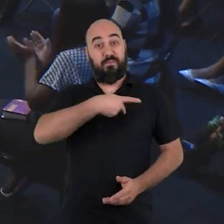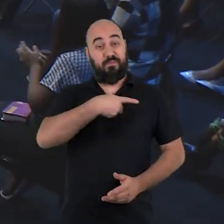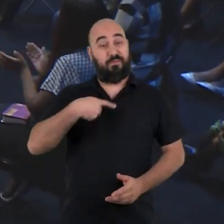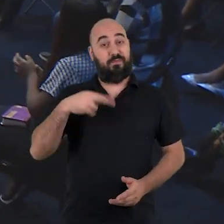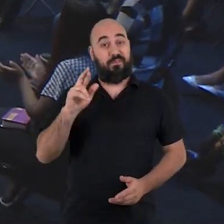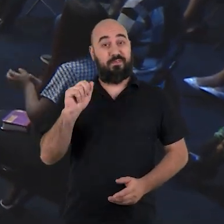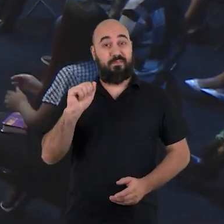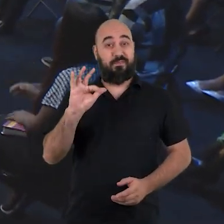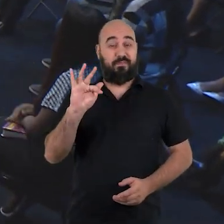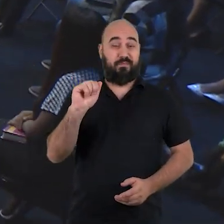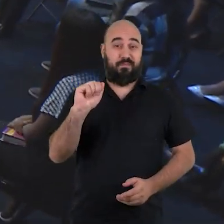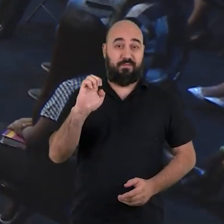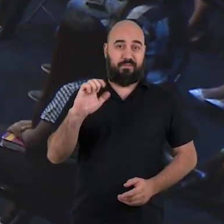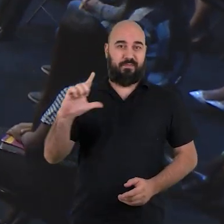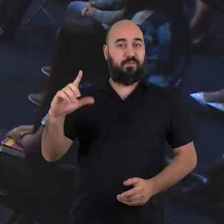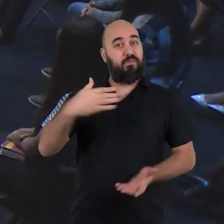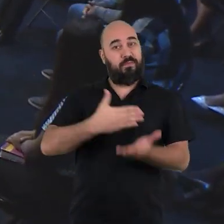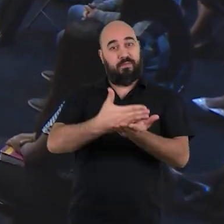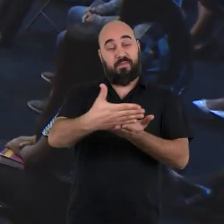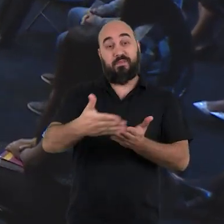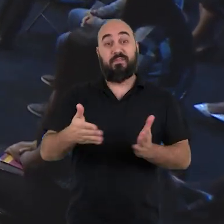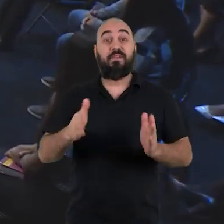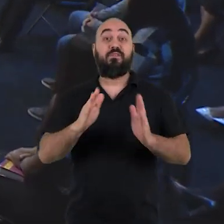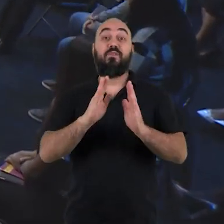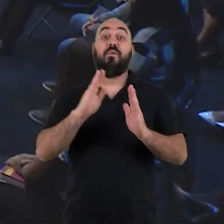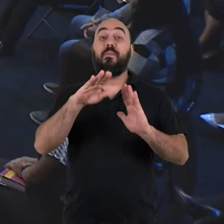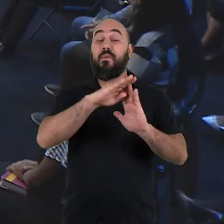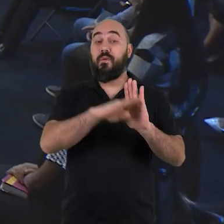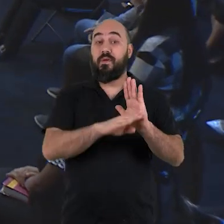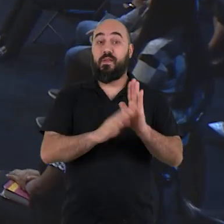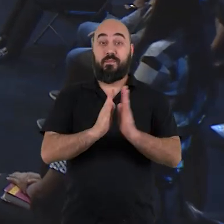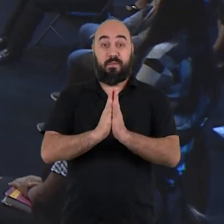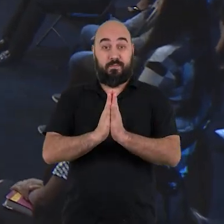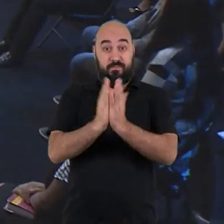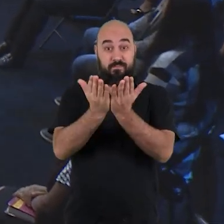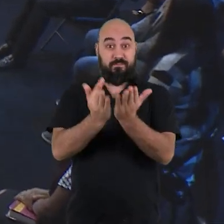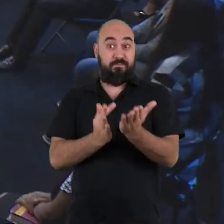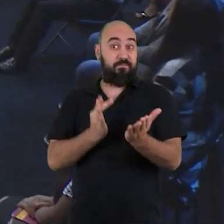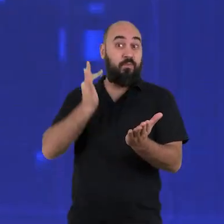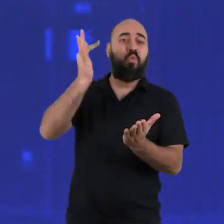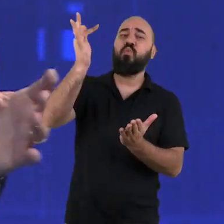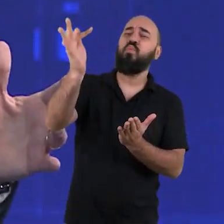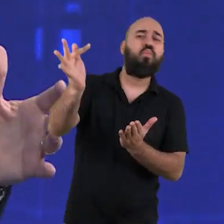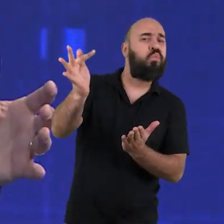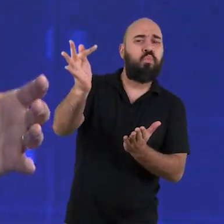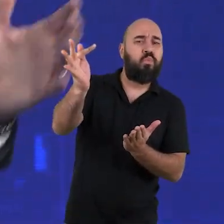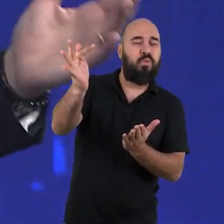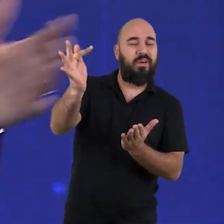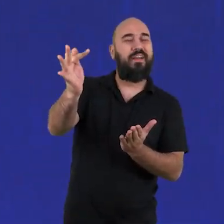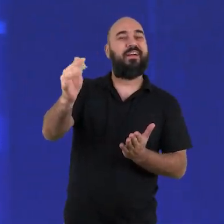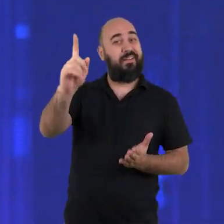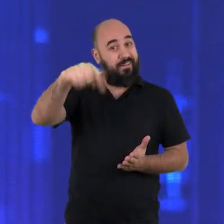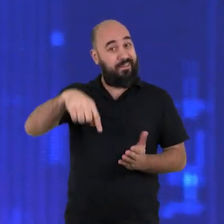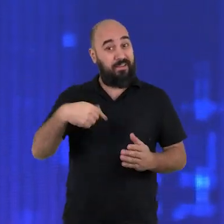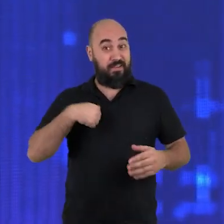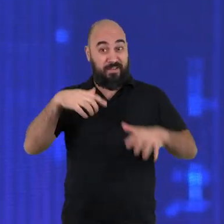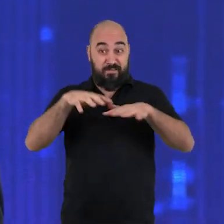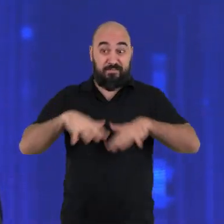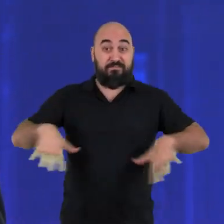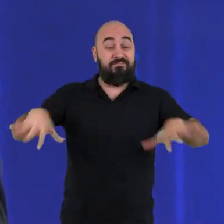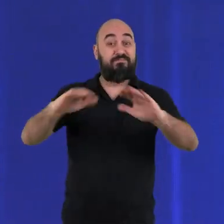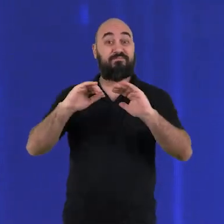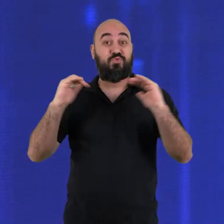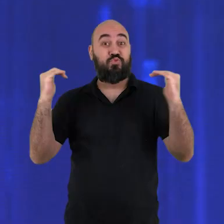Eu sou o pastor Rafael Rossi e estamos começando mais um programa, A Arena do Futuro. Eu já estou aqui, na nossa arena,